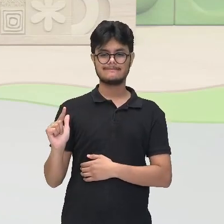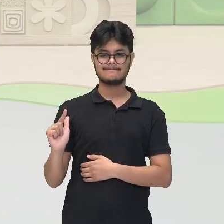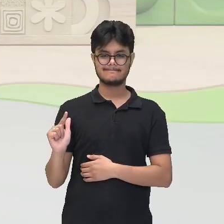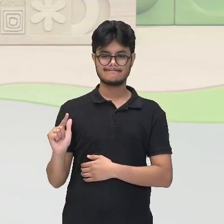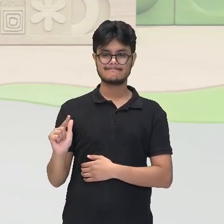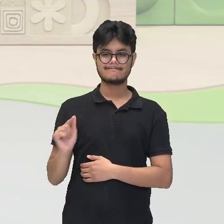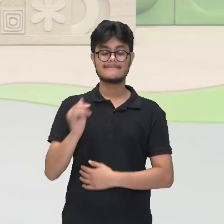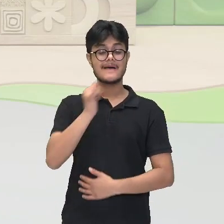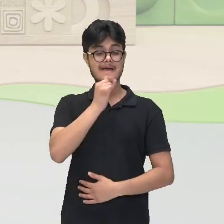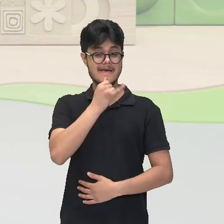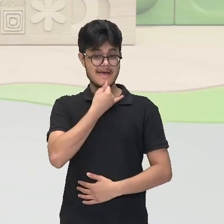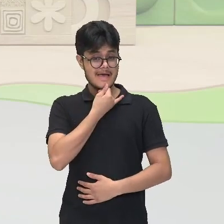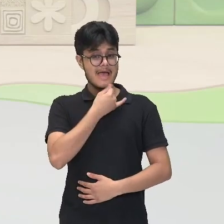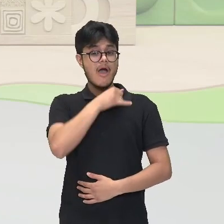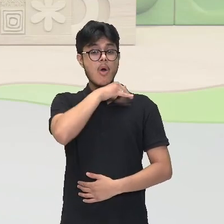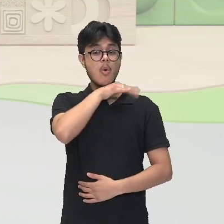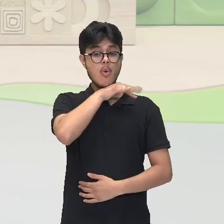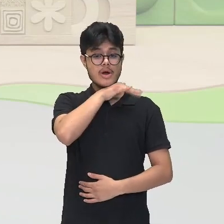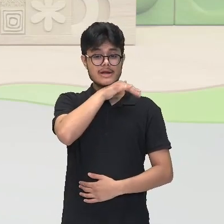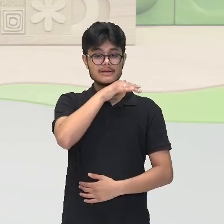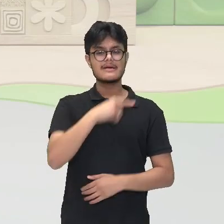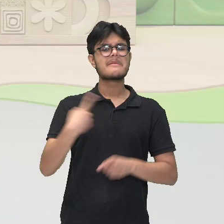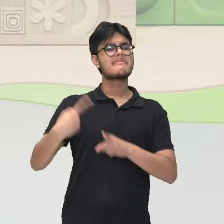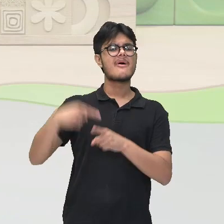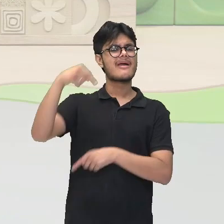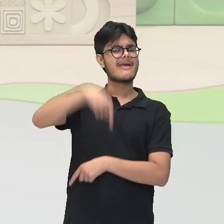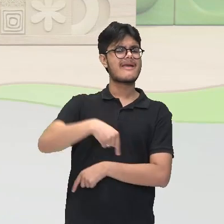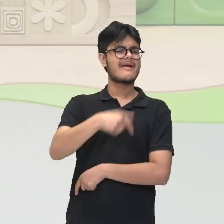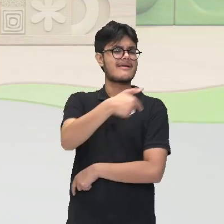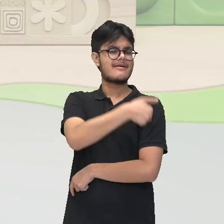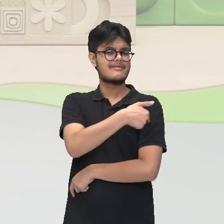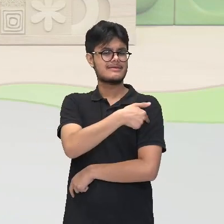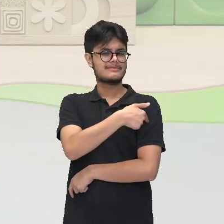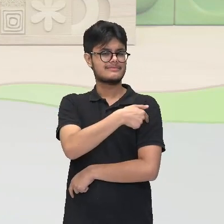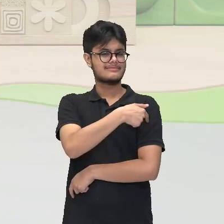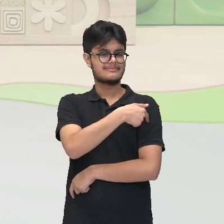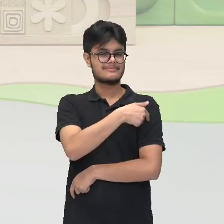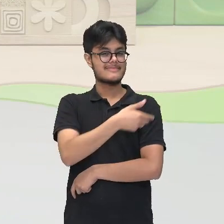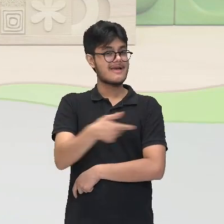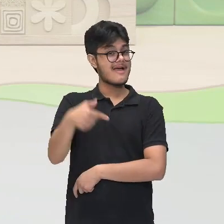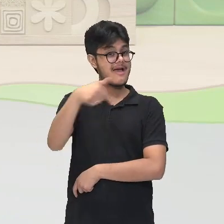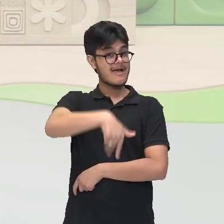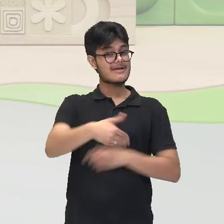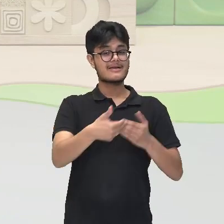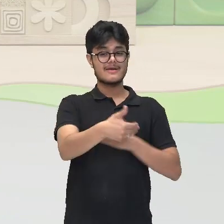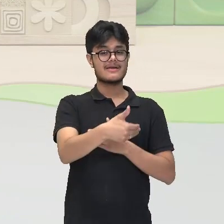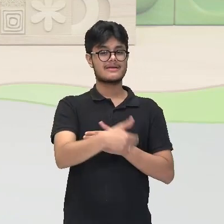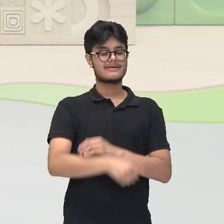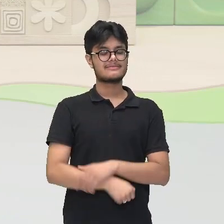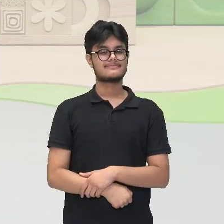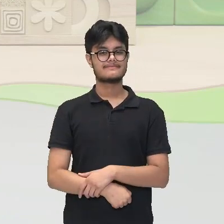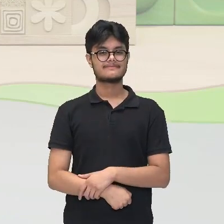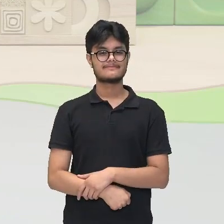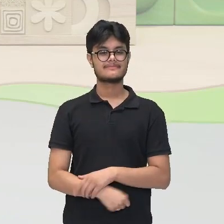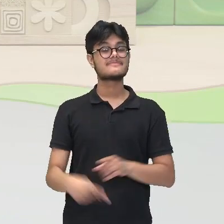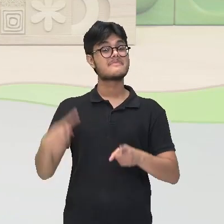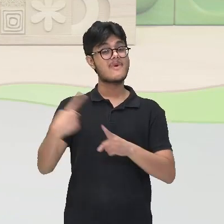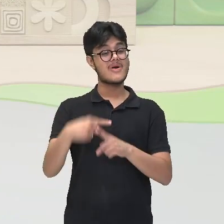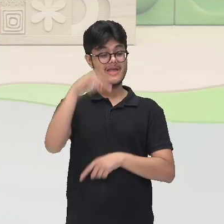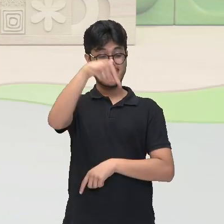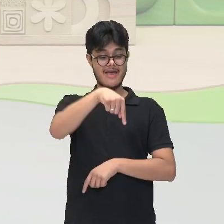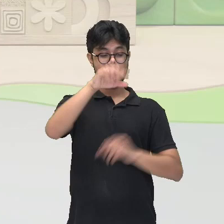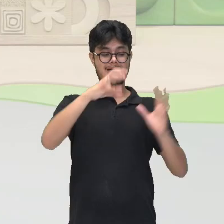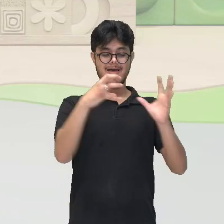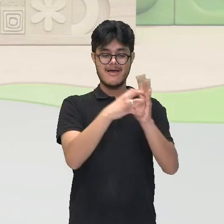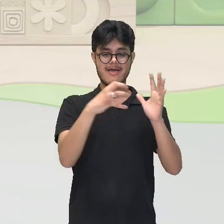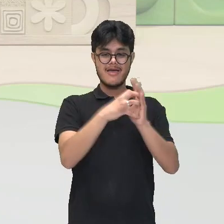motivo muito ruim. Por que que a campanha de vacinação contra o HPV começou no estado do Amazonas?